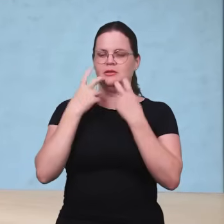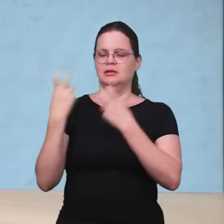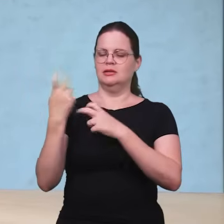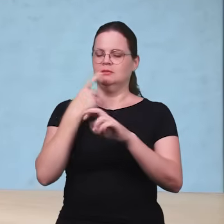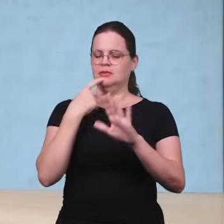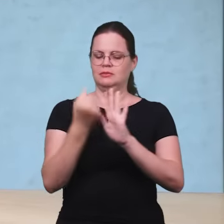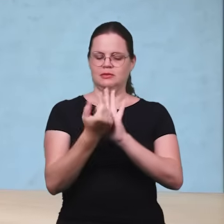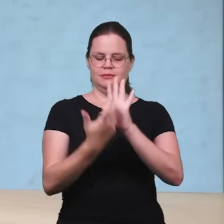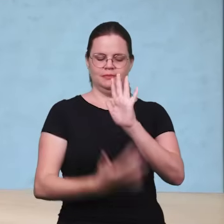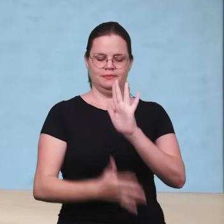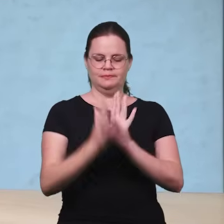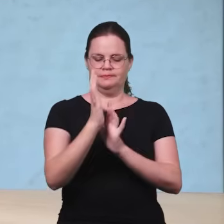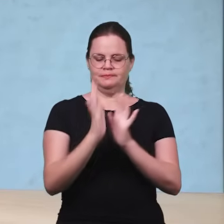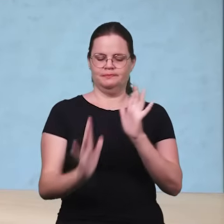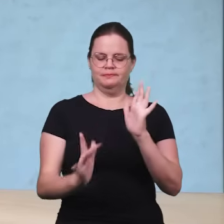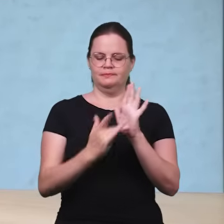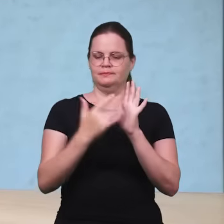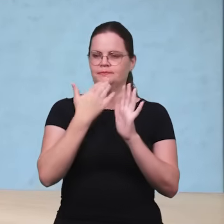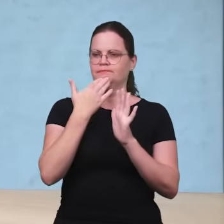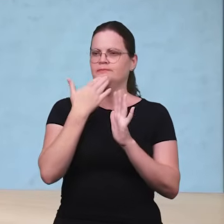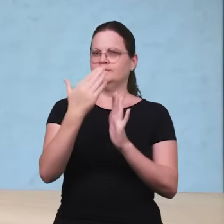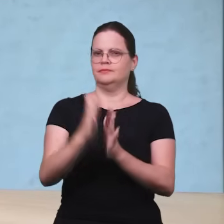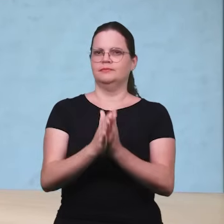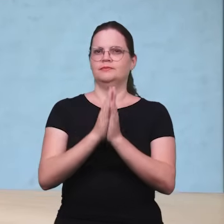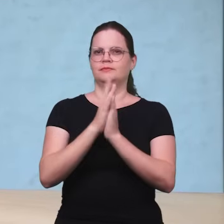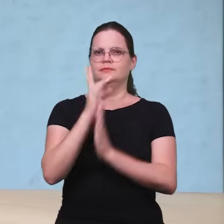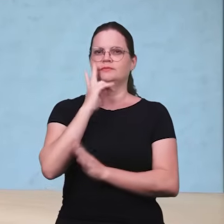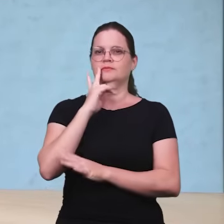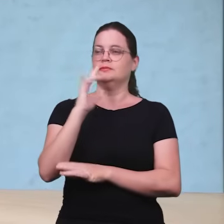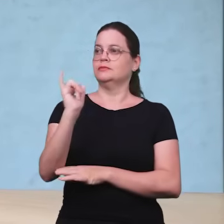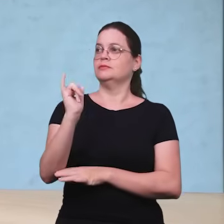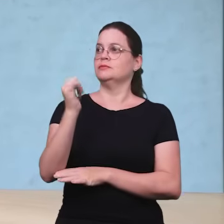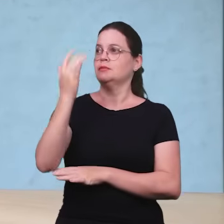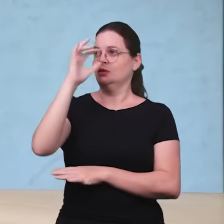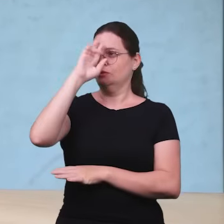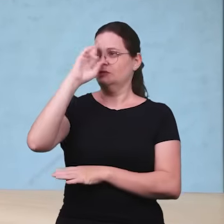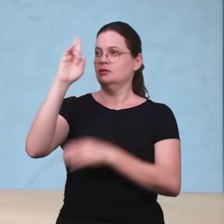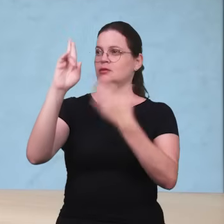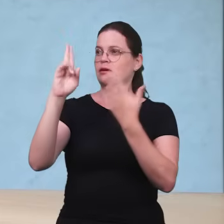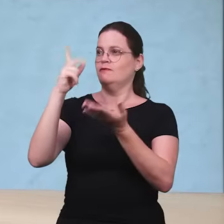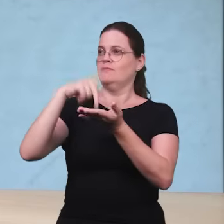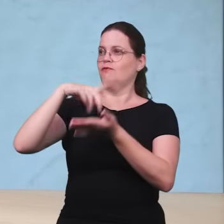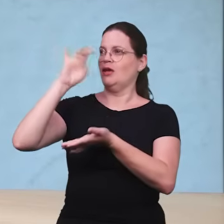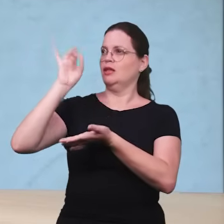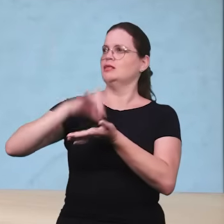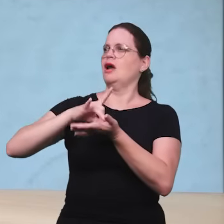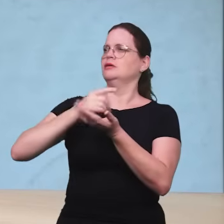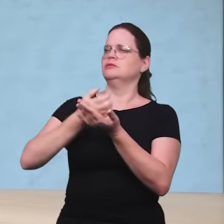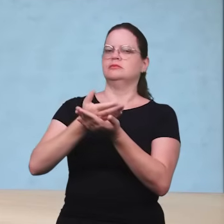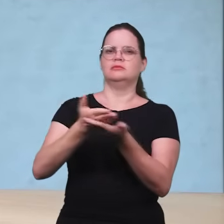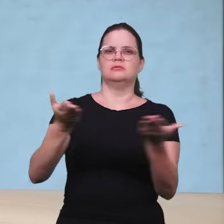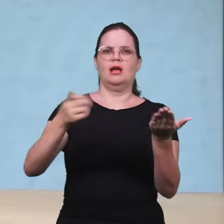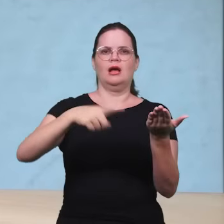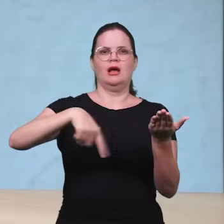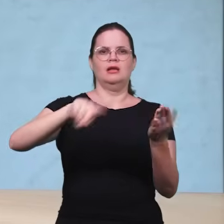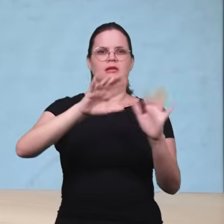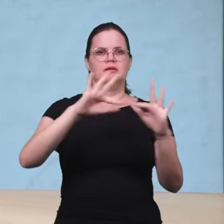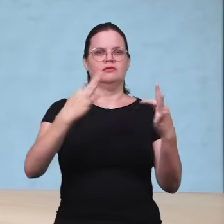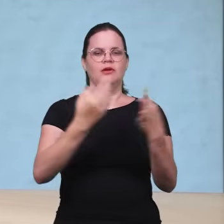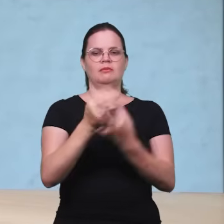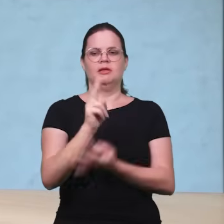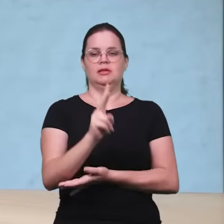de Jesus Amém, Senhor. e suplicamos que a verdade prevaleça sobre as Amém, nossas Senhor. famílias. Que o